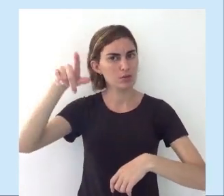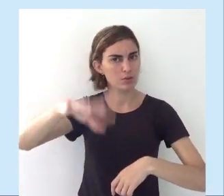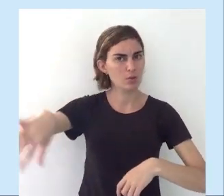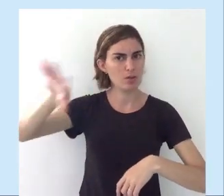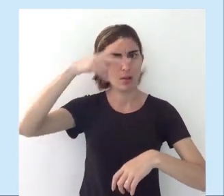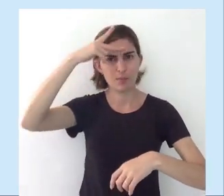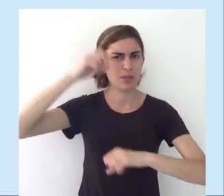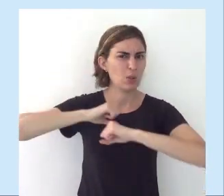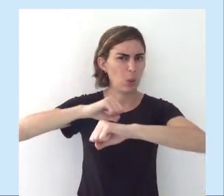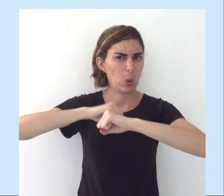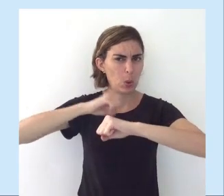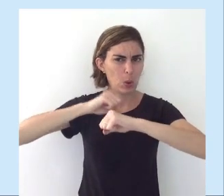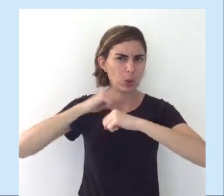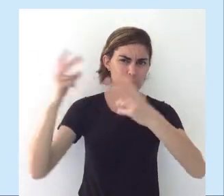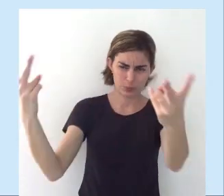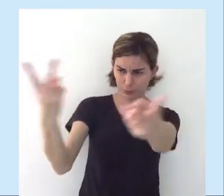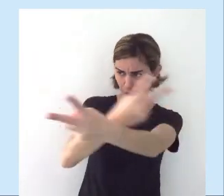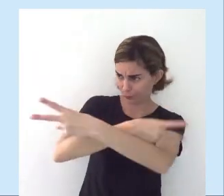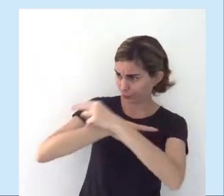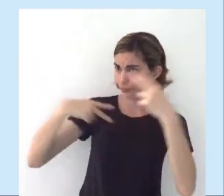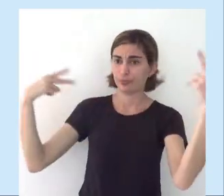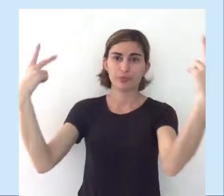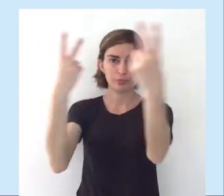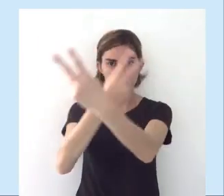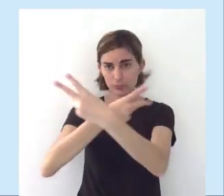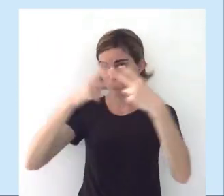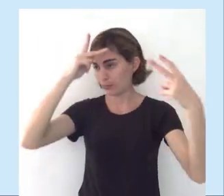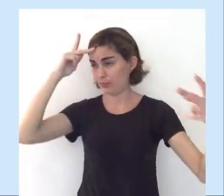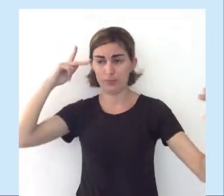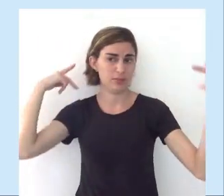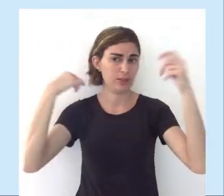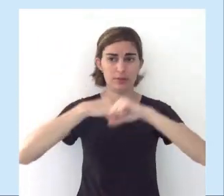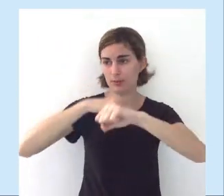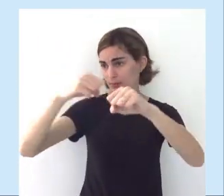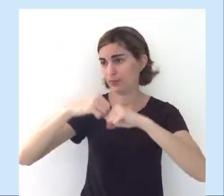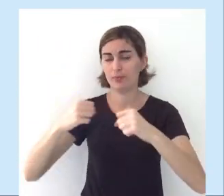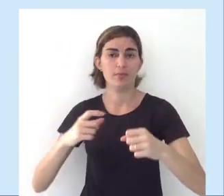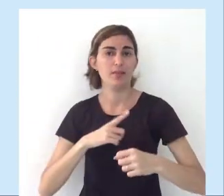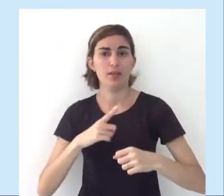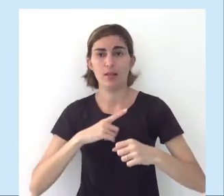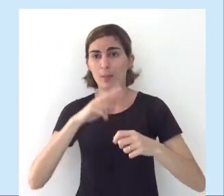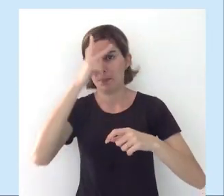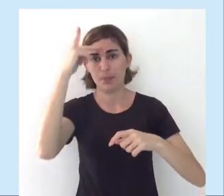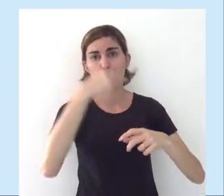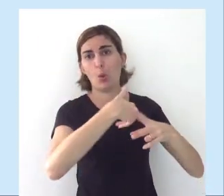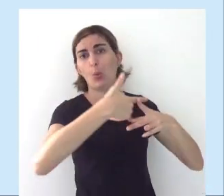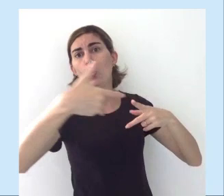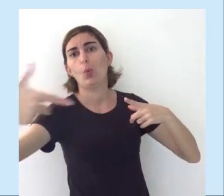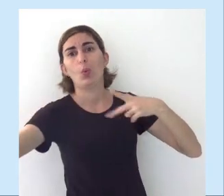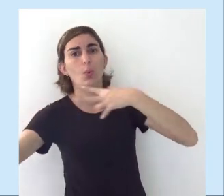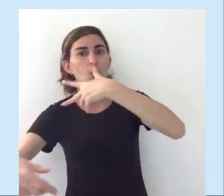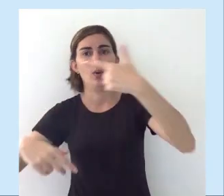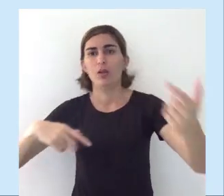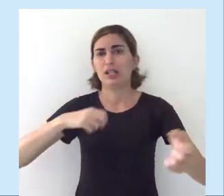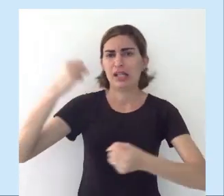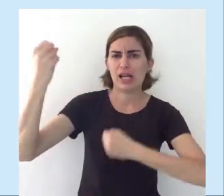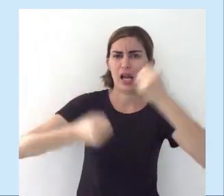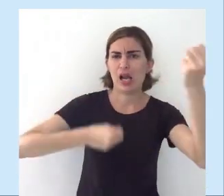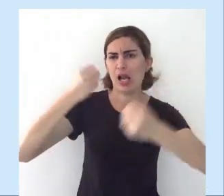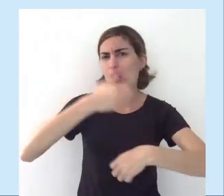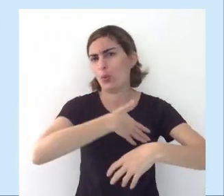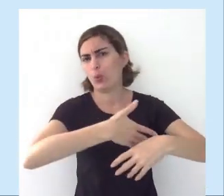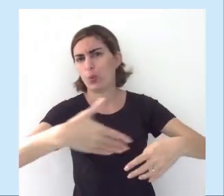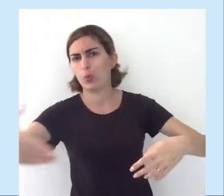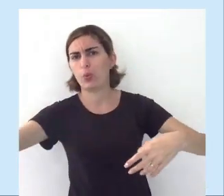né? Muitas pessoas correndo aí de um vento muito forte, as pessoas aí, telhas sendo levadas, né?